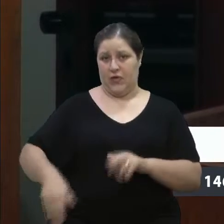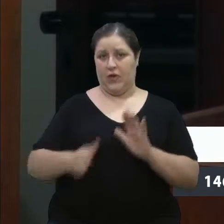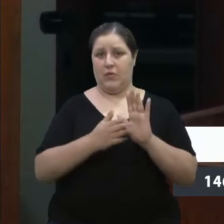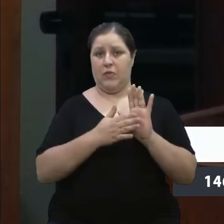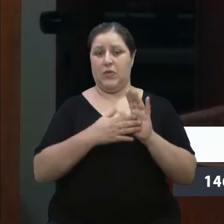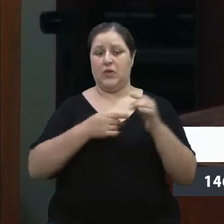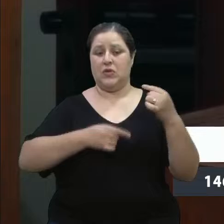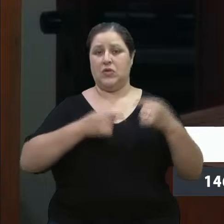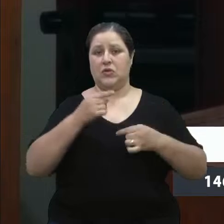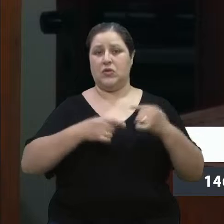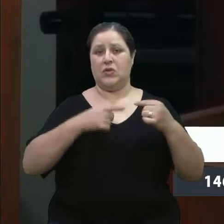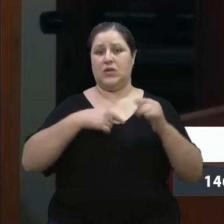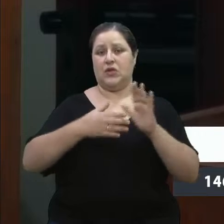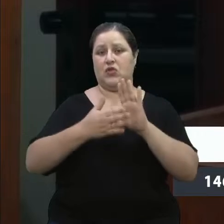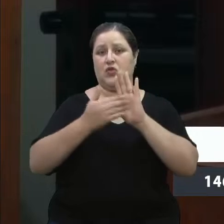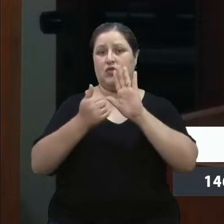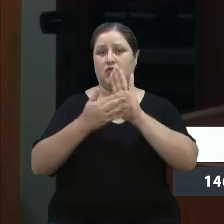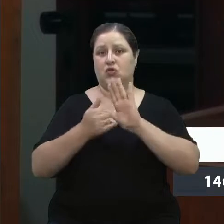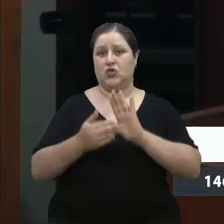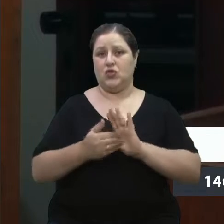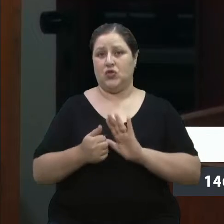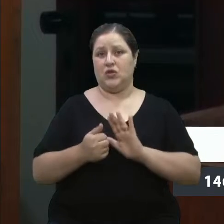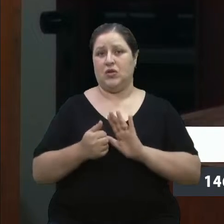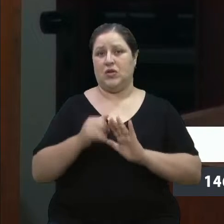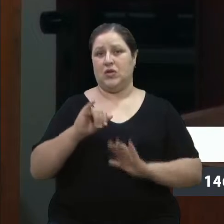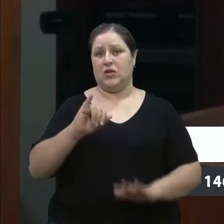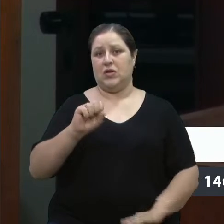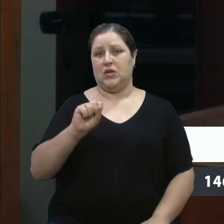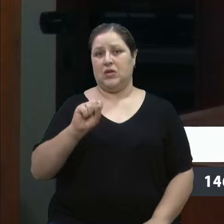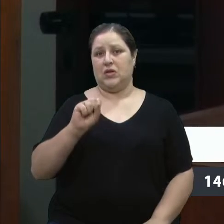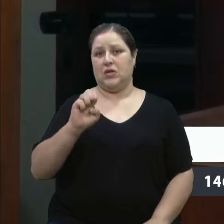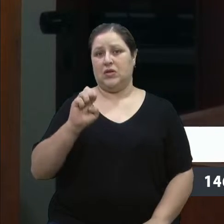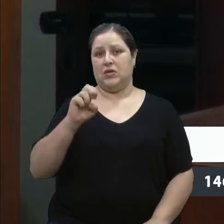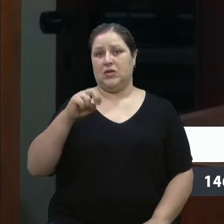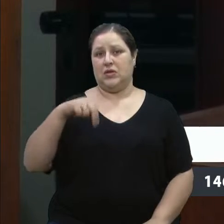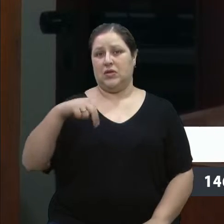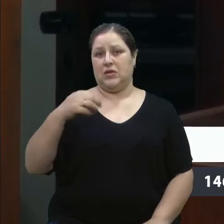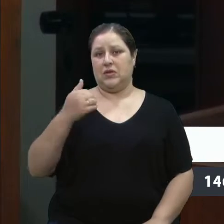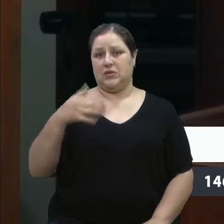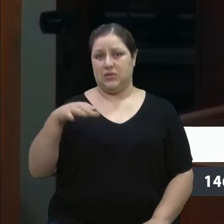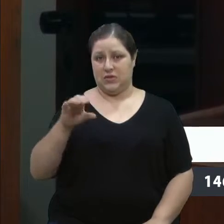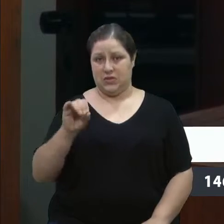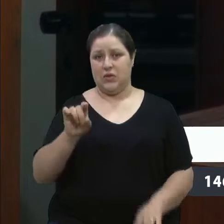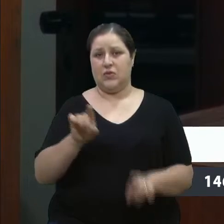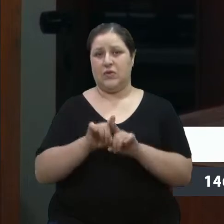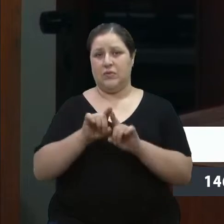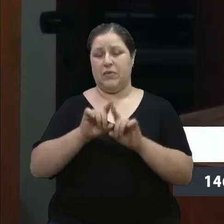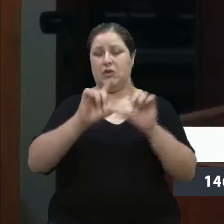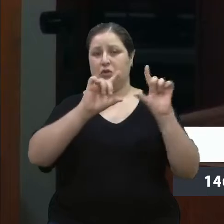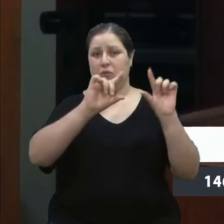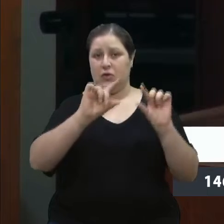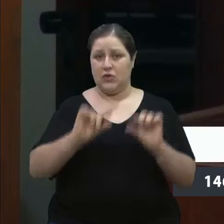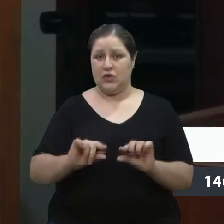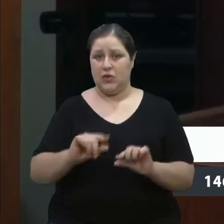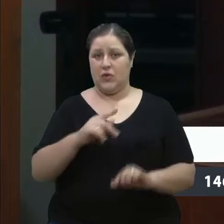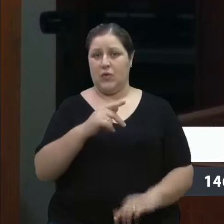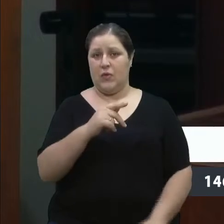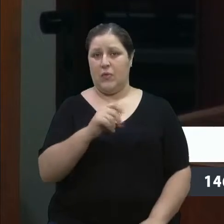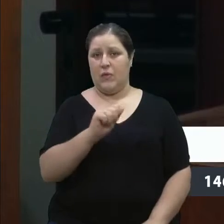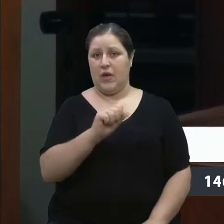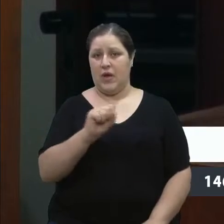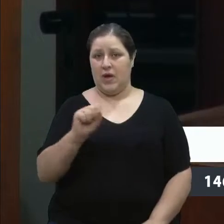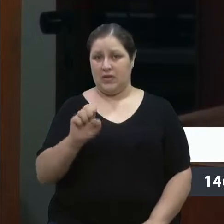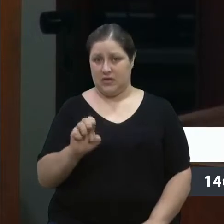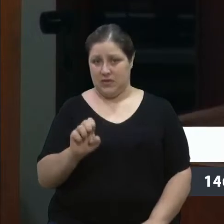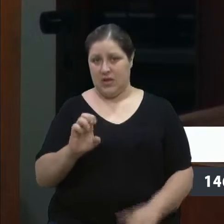de isenções, a diminuição do passe livre, e outras que à época se discutia